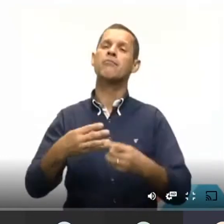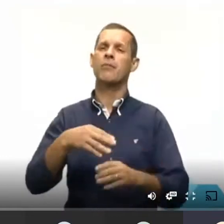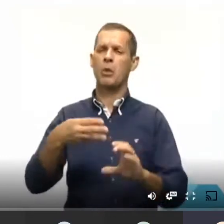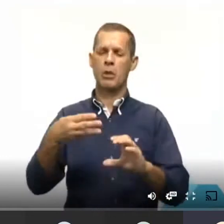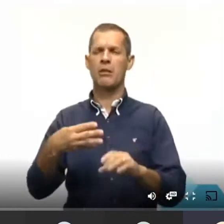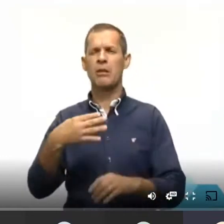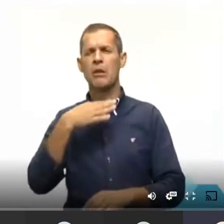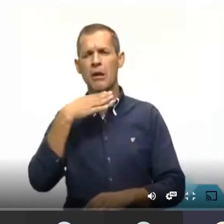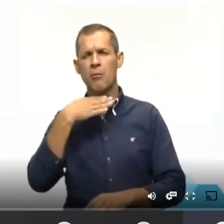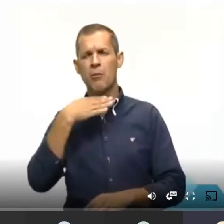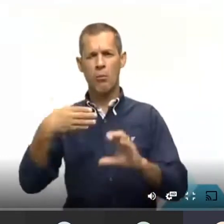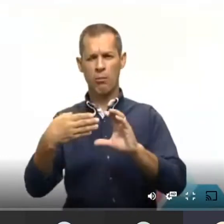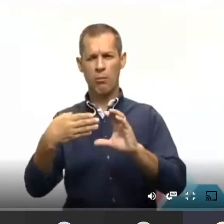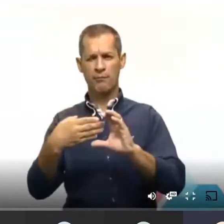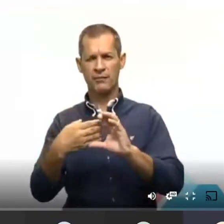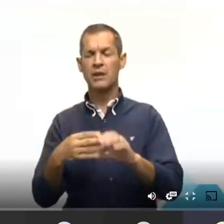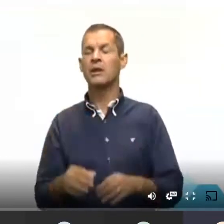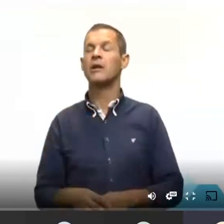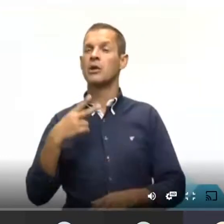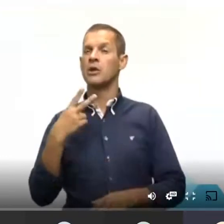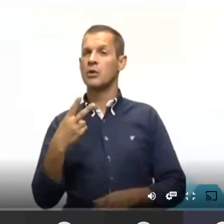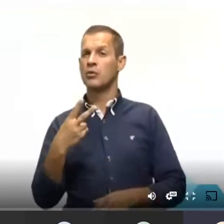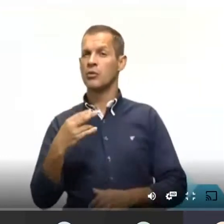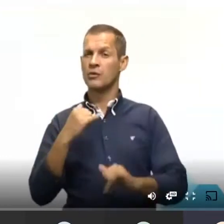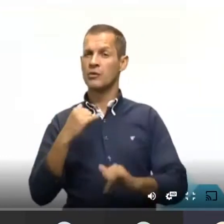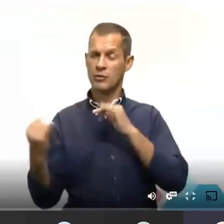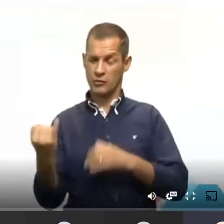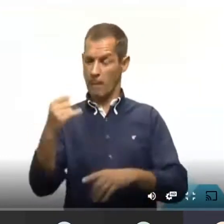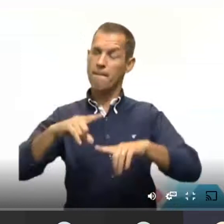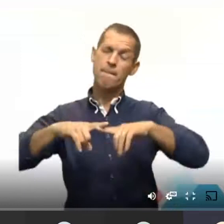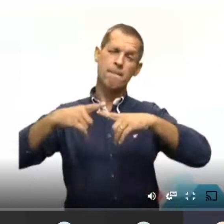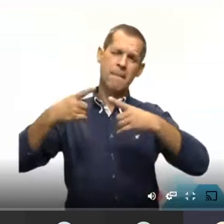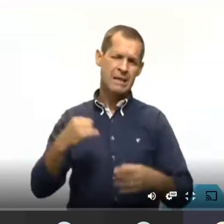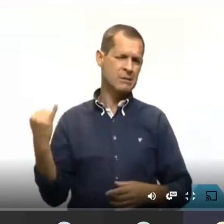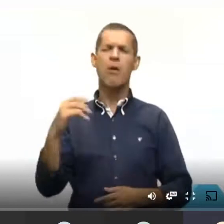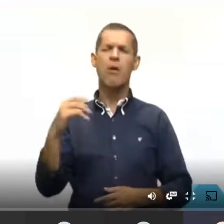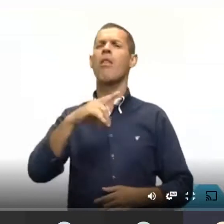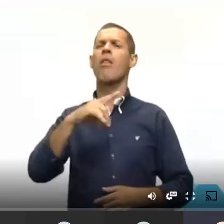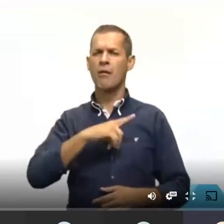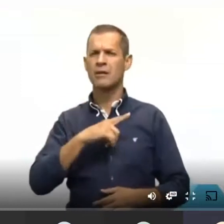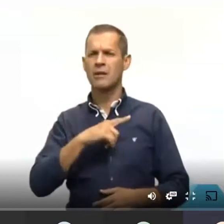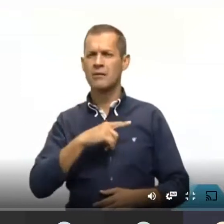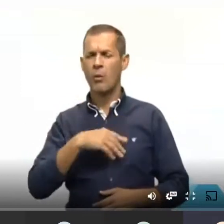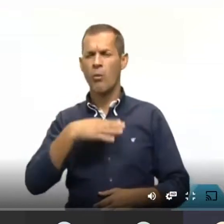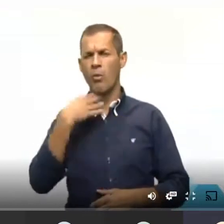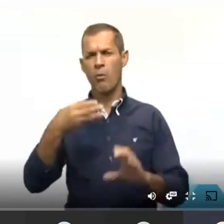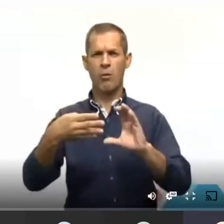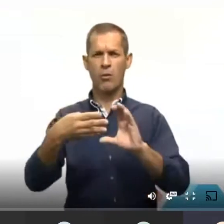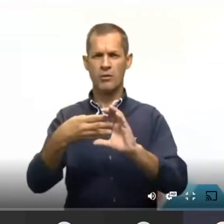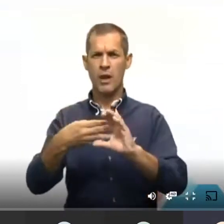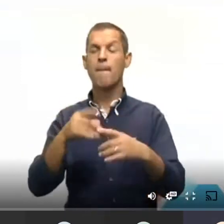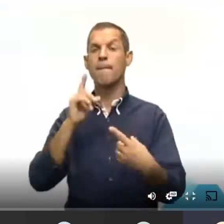questão da morte celular, nós temos dois pontos específicos, né? Dois pontos mais importantes de morte celular. Um